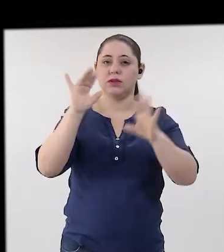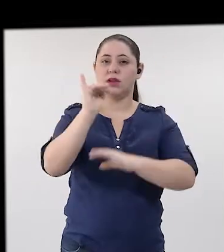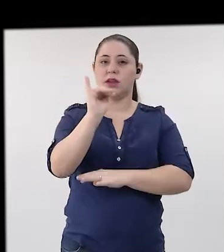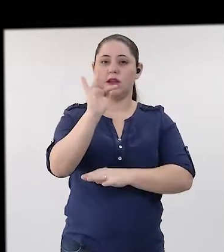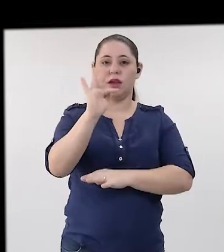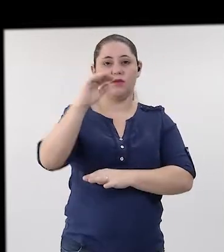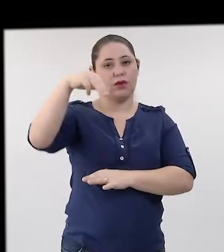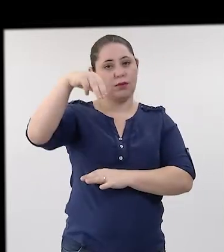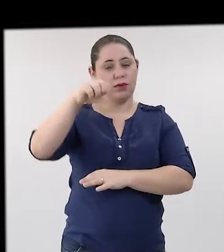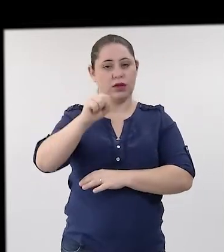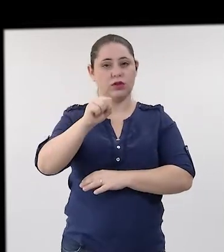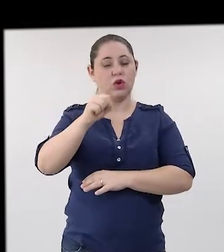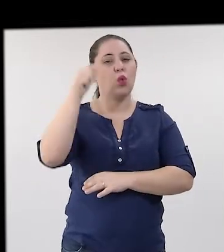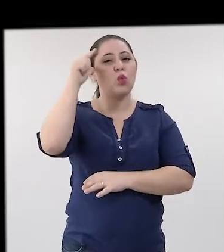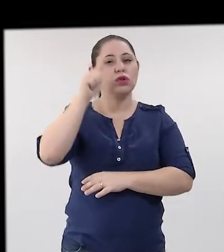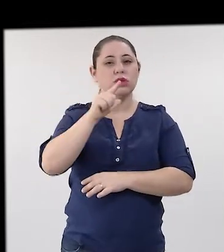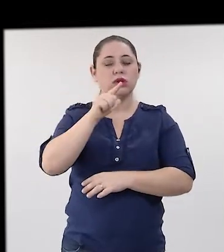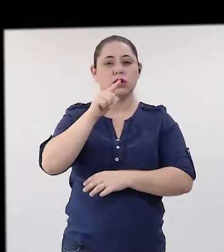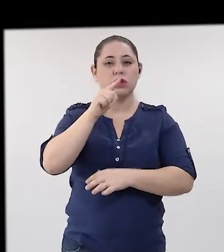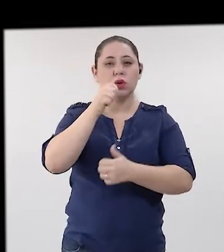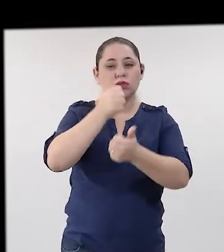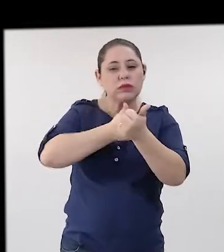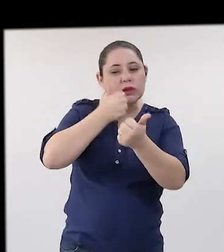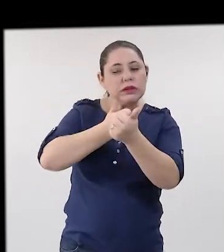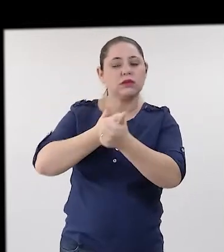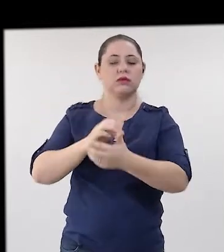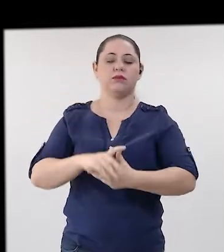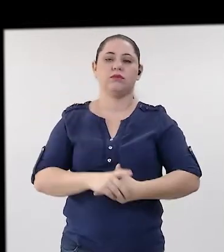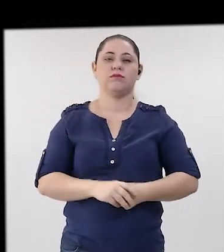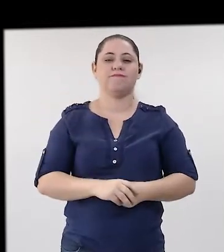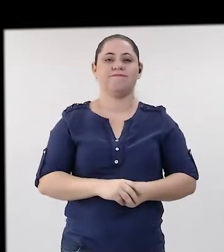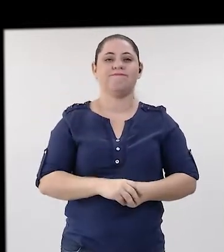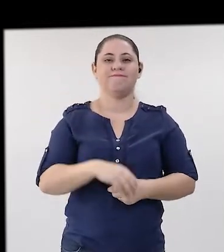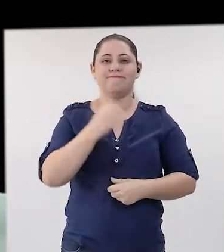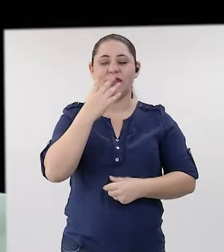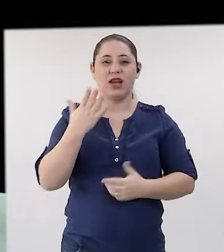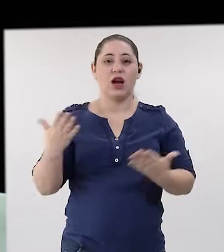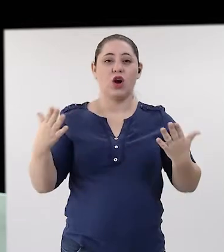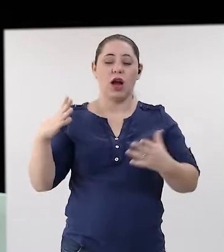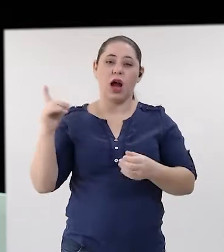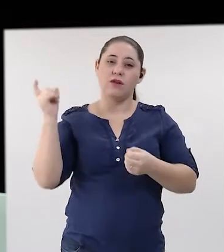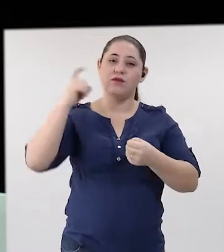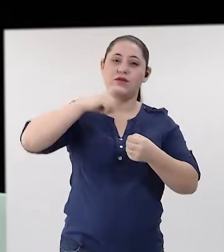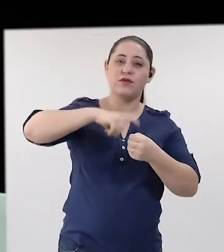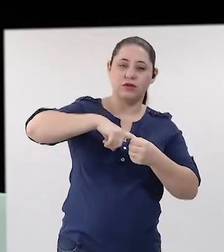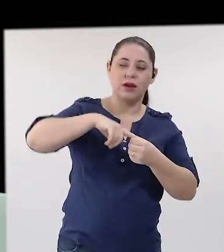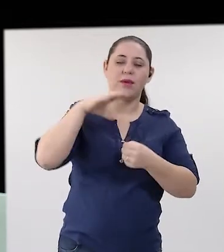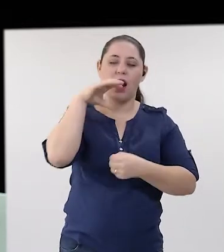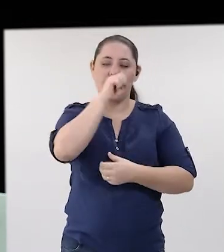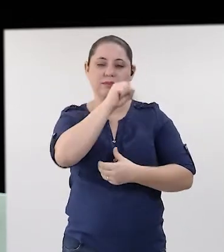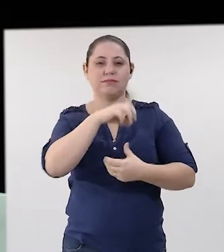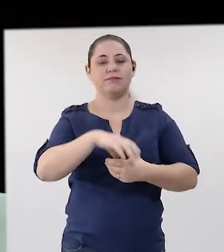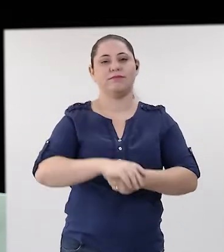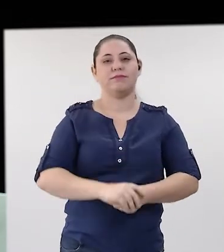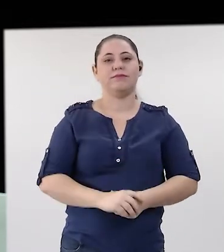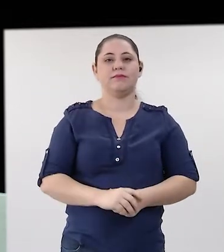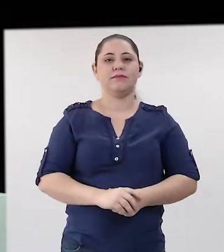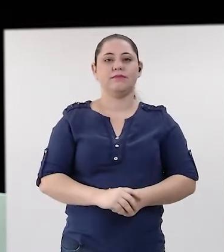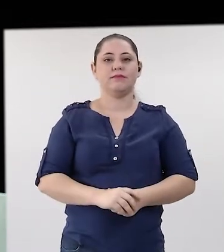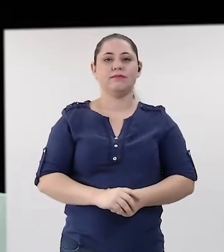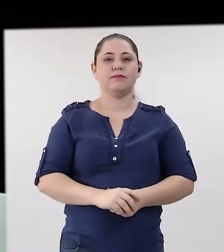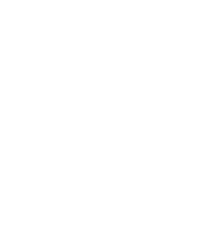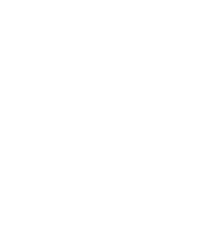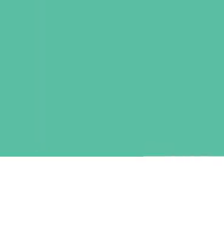Em específico do Instituto Federal, que foi onde a gente conseguiu fazer os testes. Certo. Então tá, a gente vai para um rápido intervalo e já